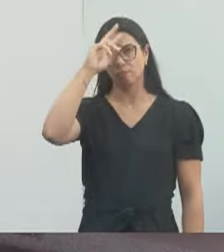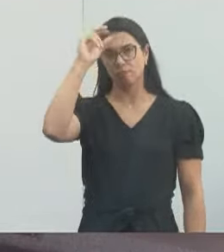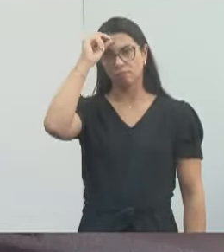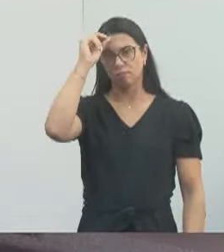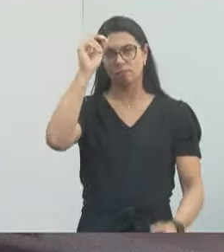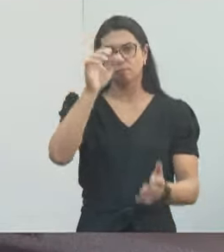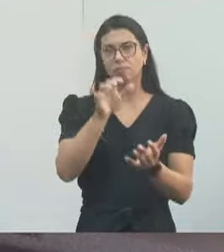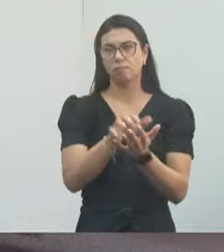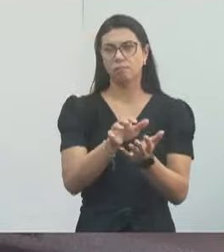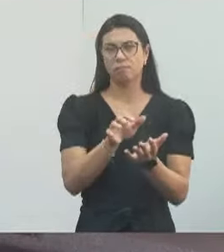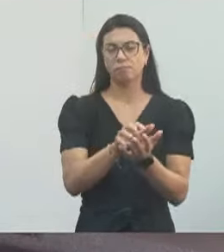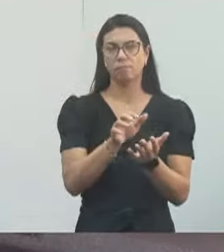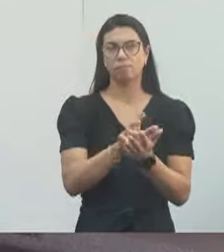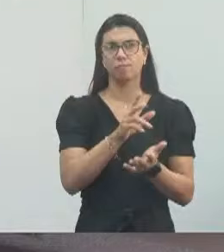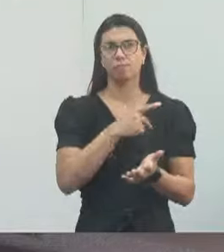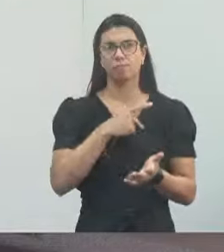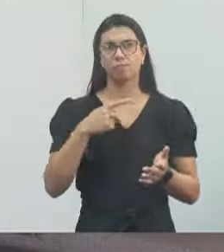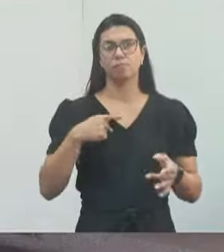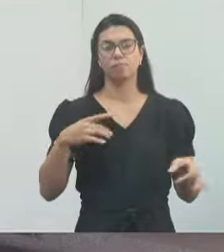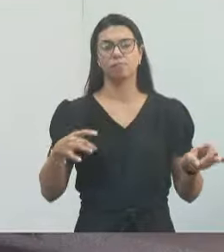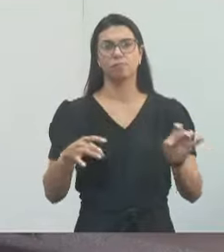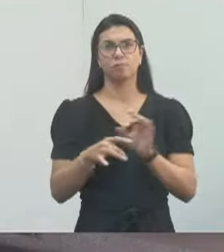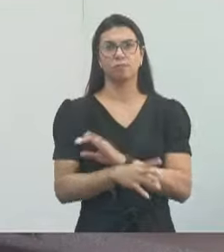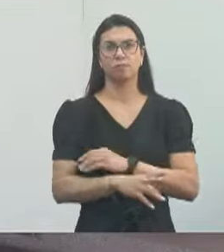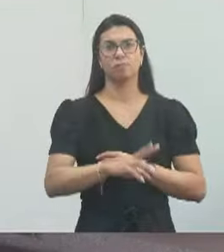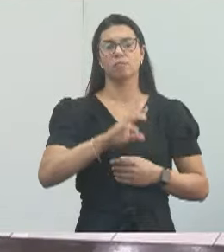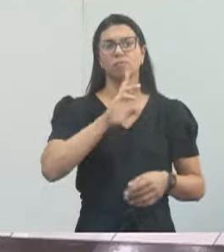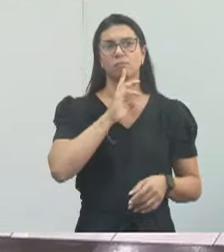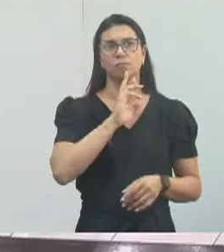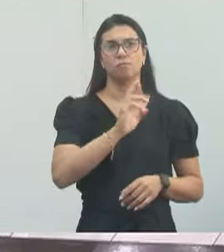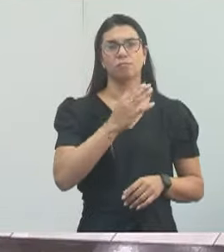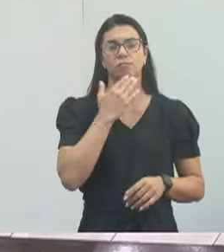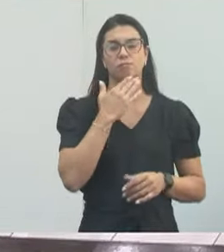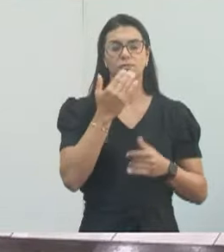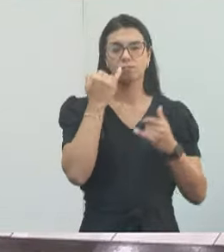jacara senhor presidente não tem mais resposta pedido